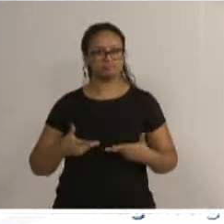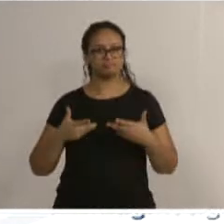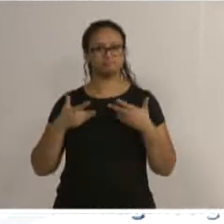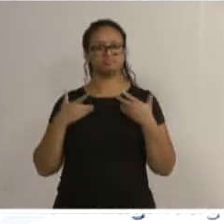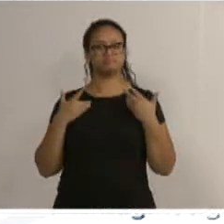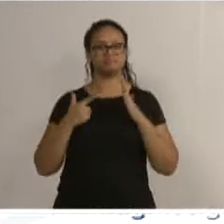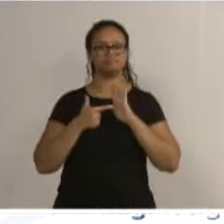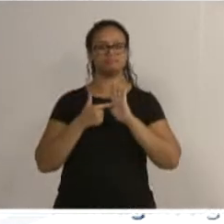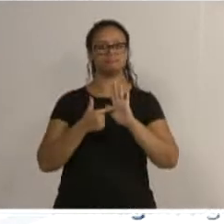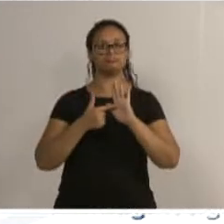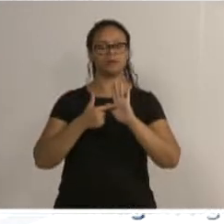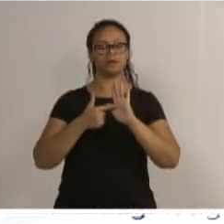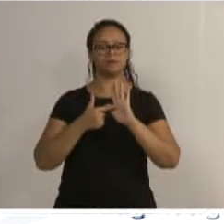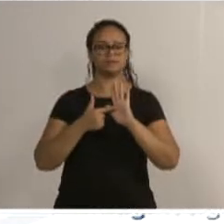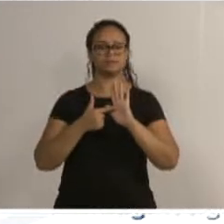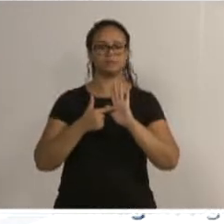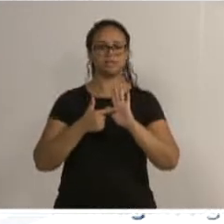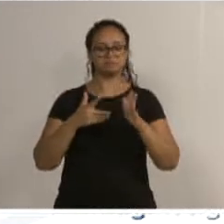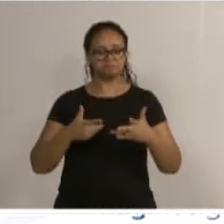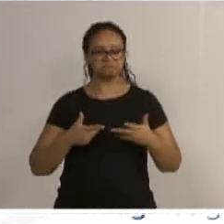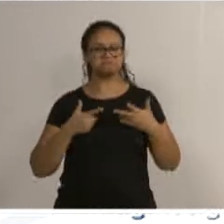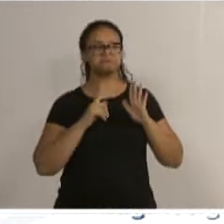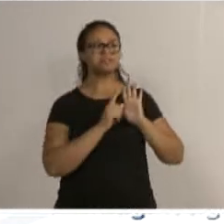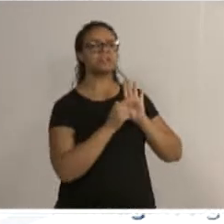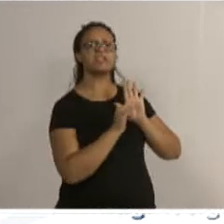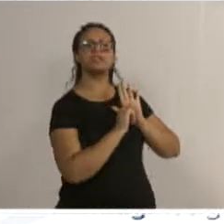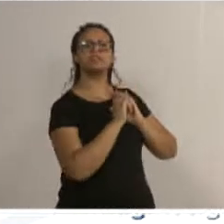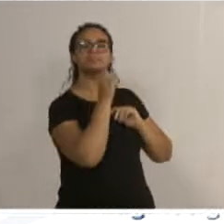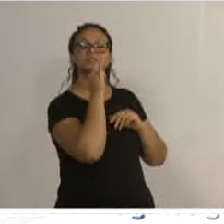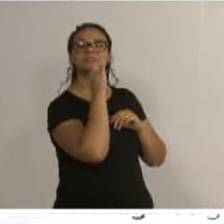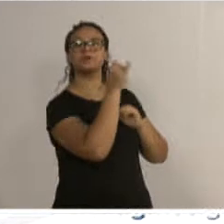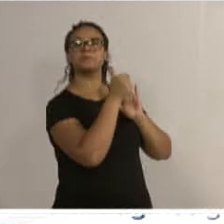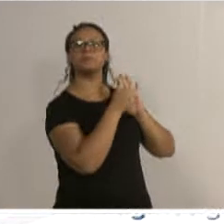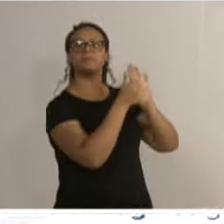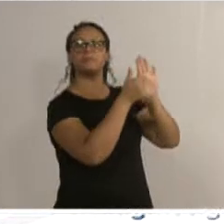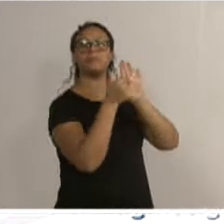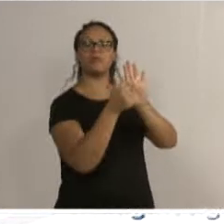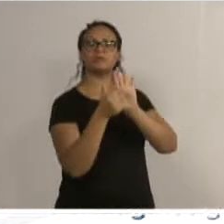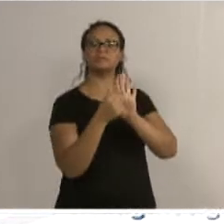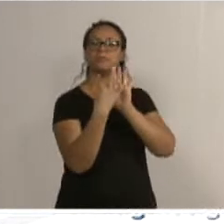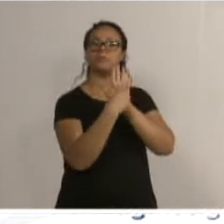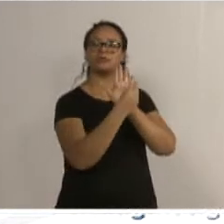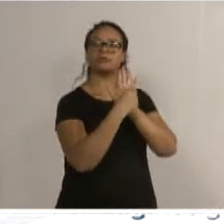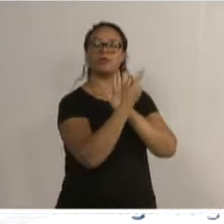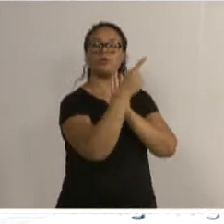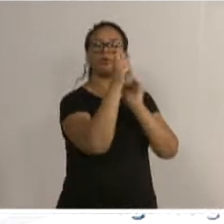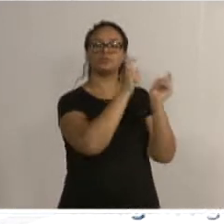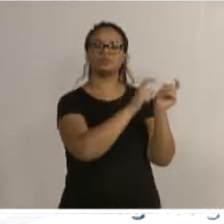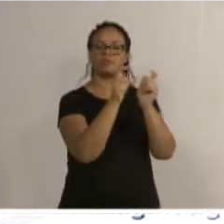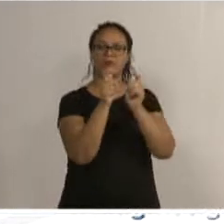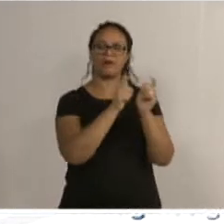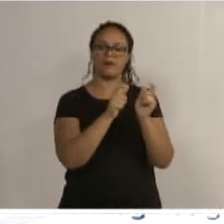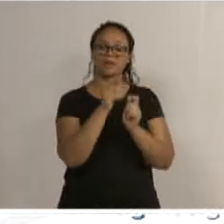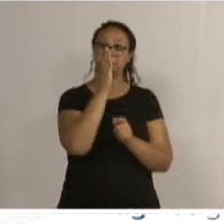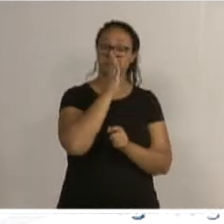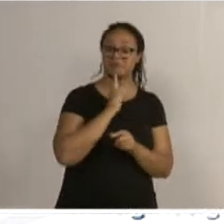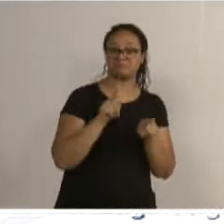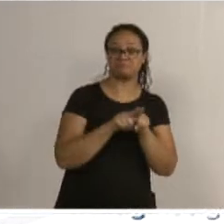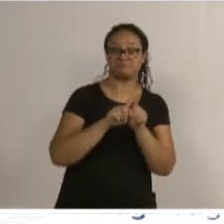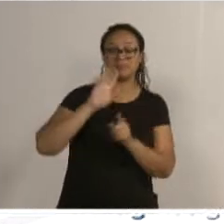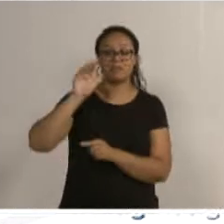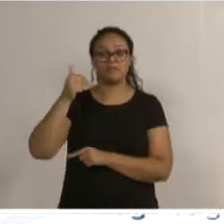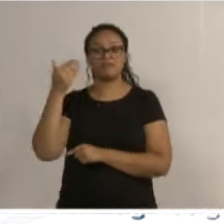hoje a nível nacional e internacional. Nós já plantamos nossas mudas lá no